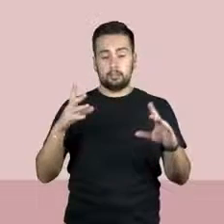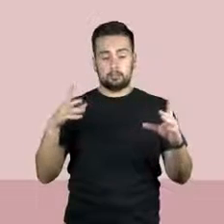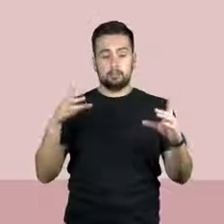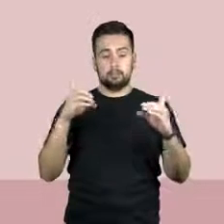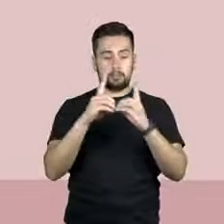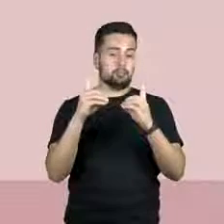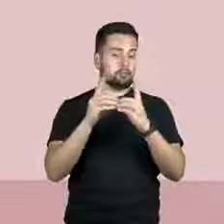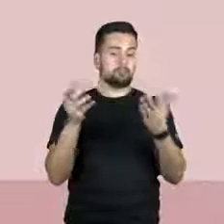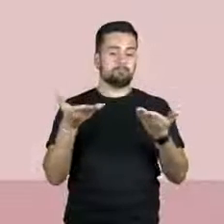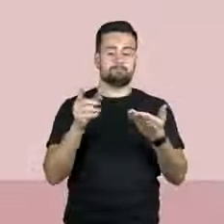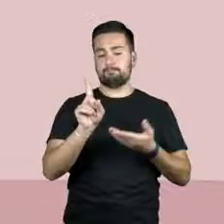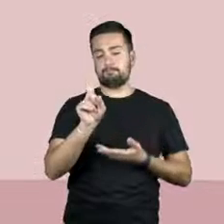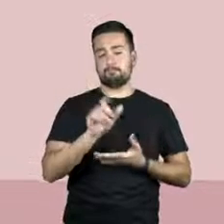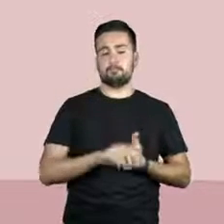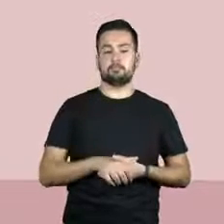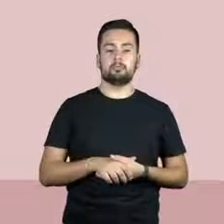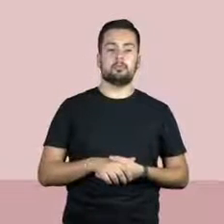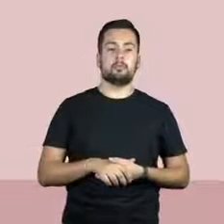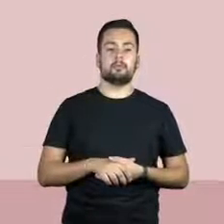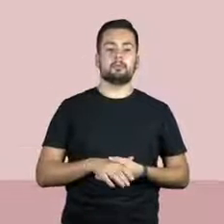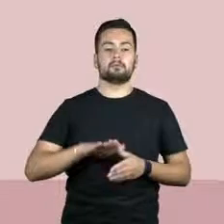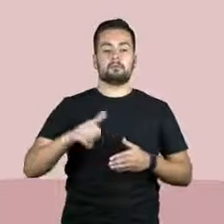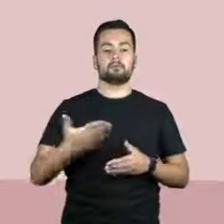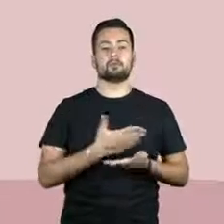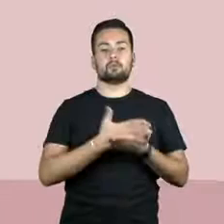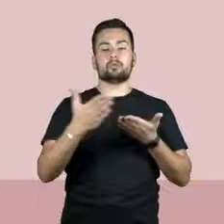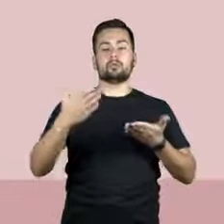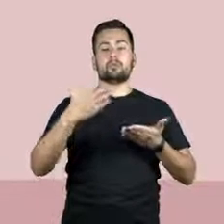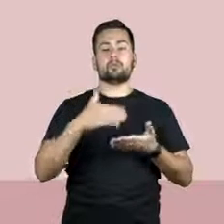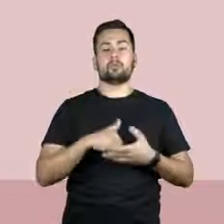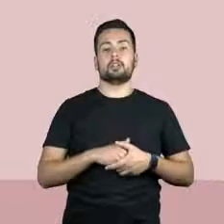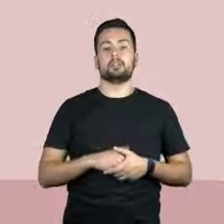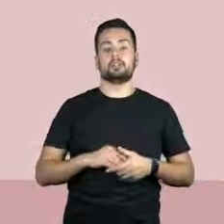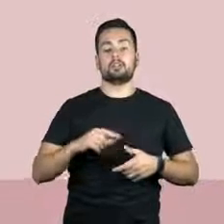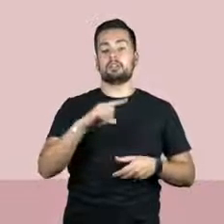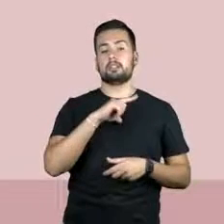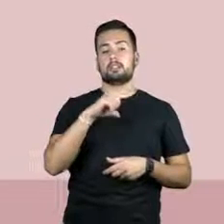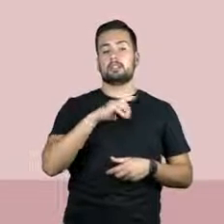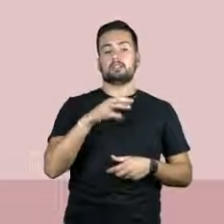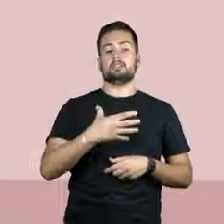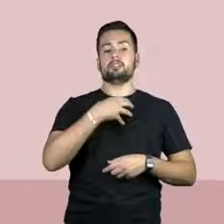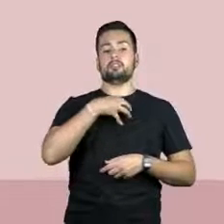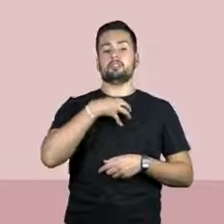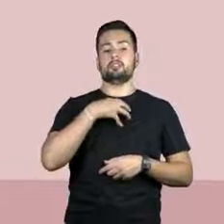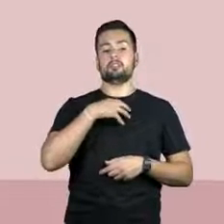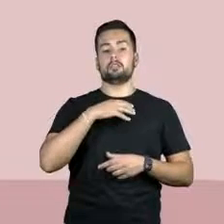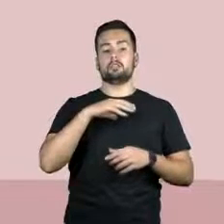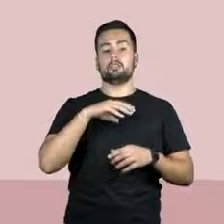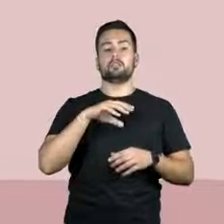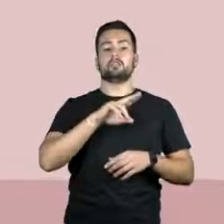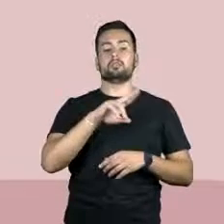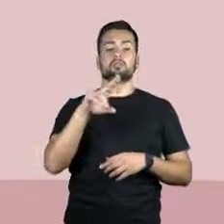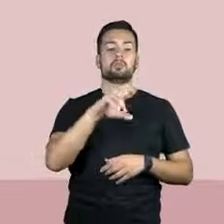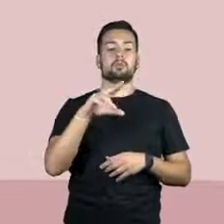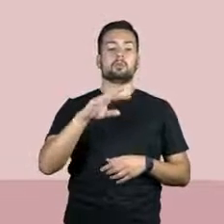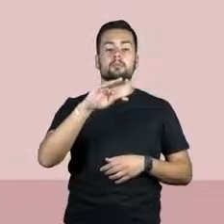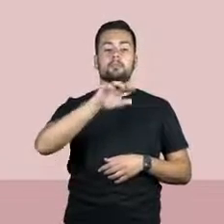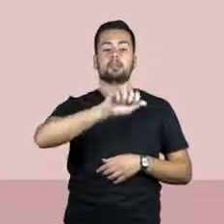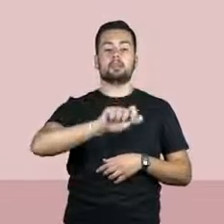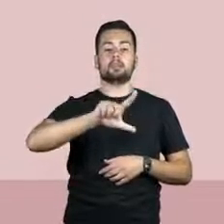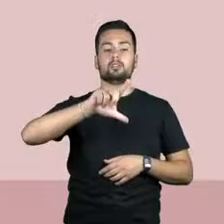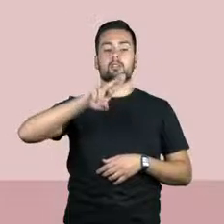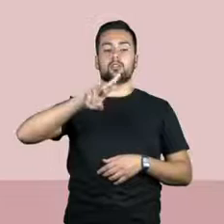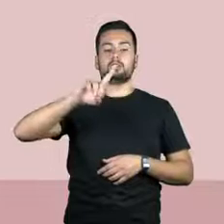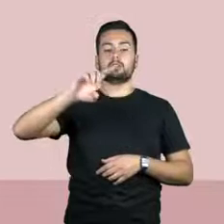Tá? E aí que nasce algumas outras situações onde são conceituados como taludes finitos. Tá? Os